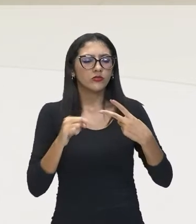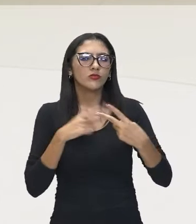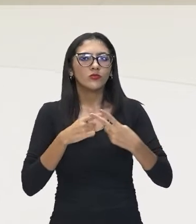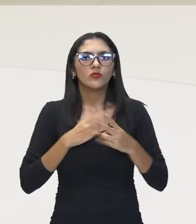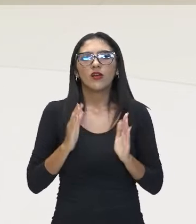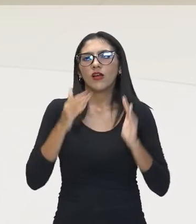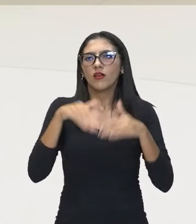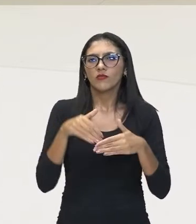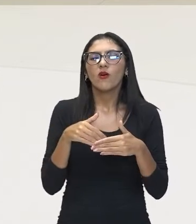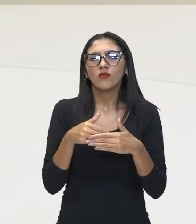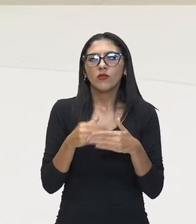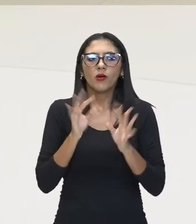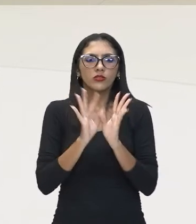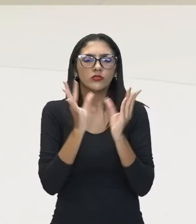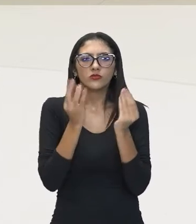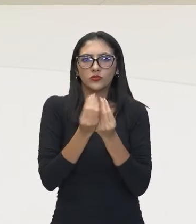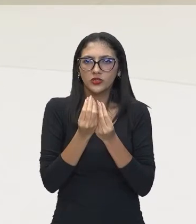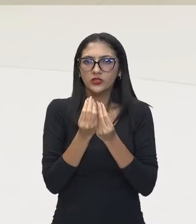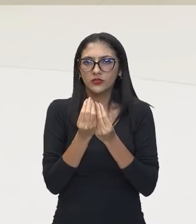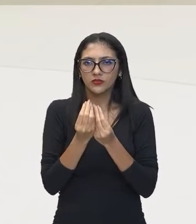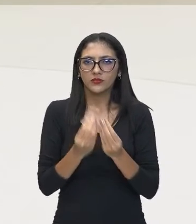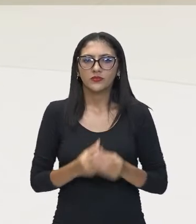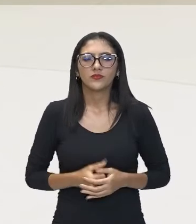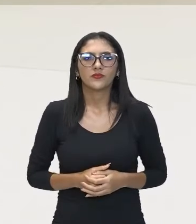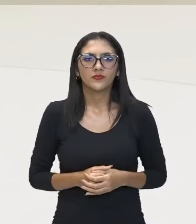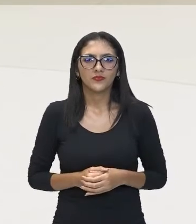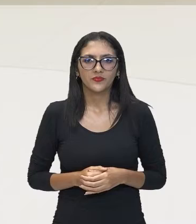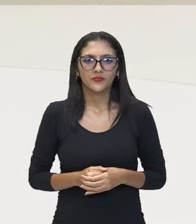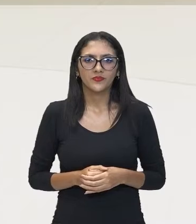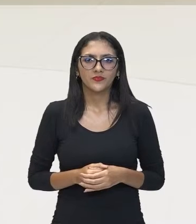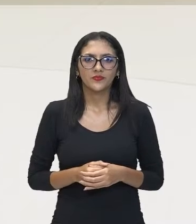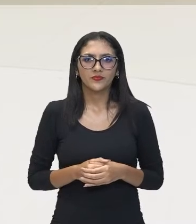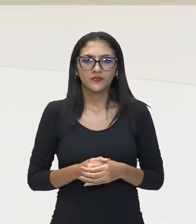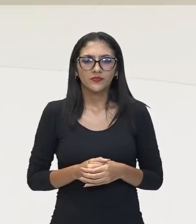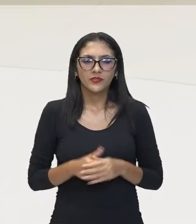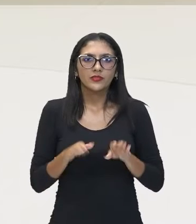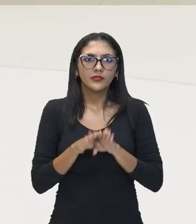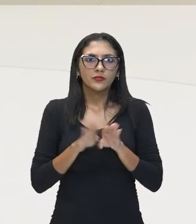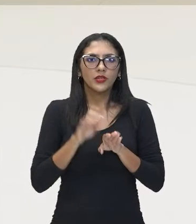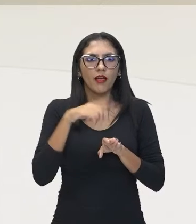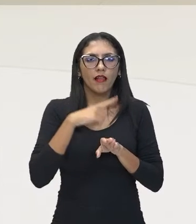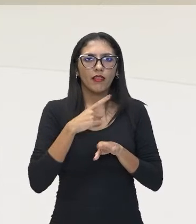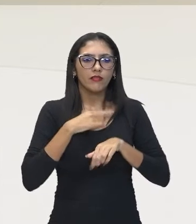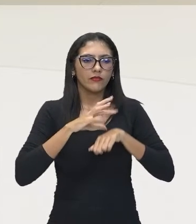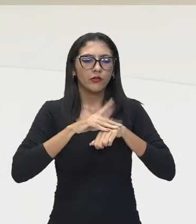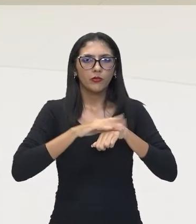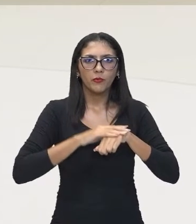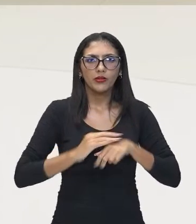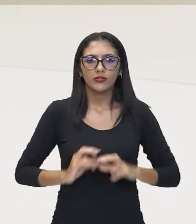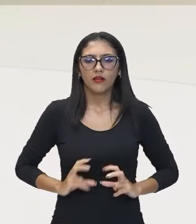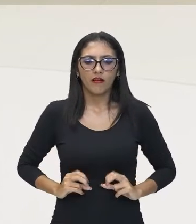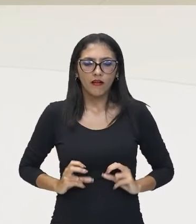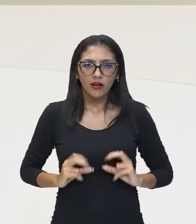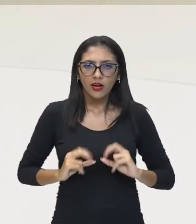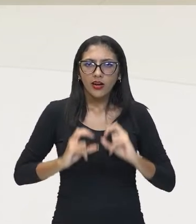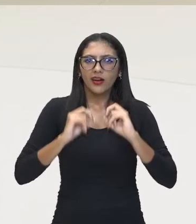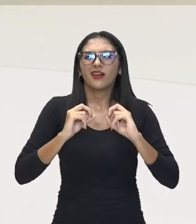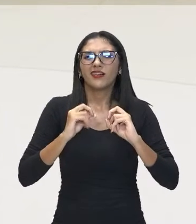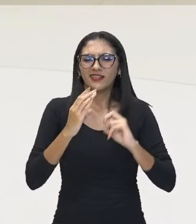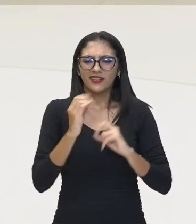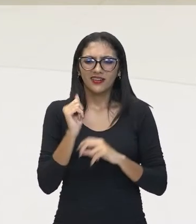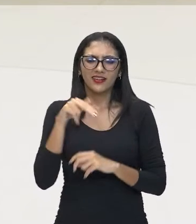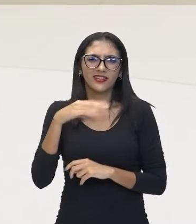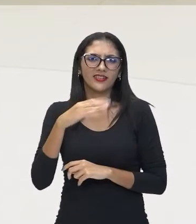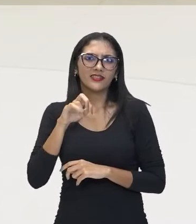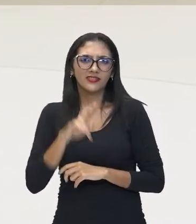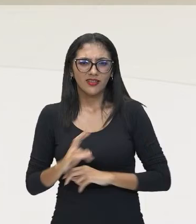do estudo dos elementos químicos, né? E aí, no caso, o câncer, né, foi que acabou matando a Marie, né?